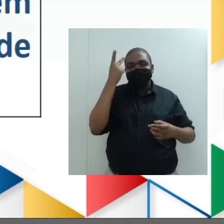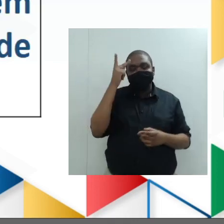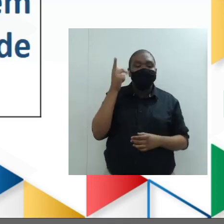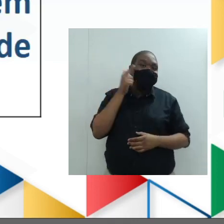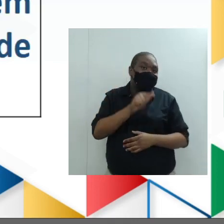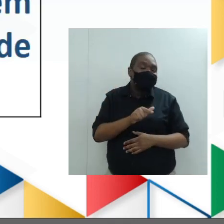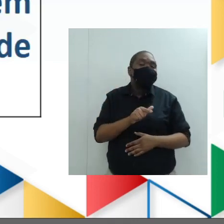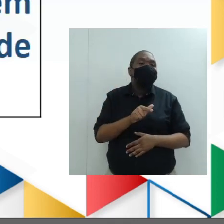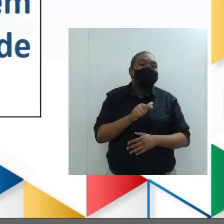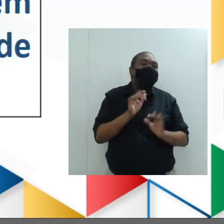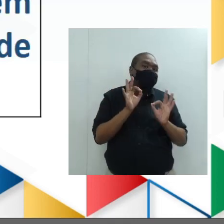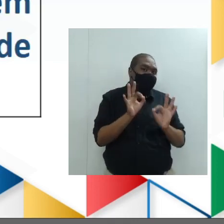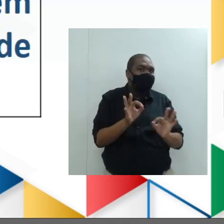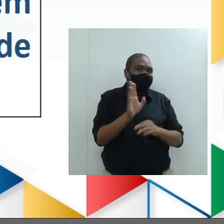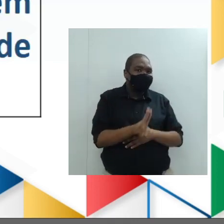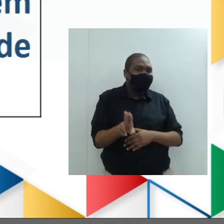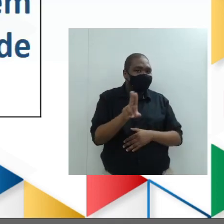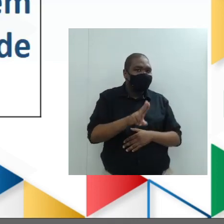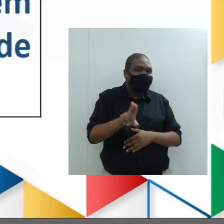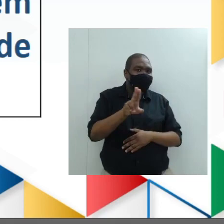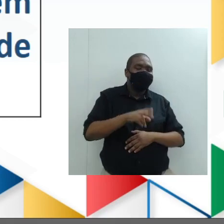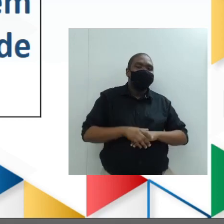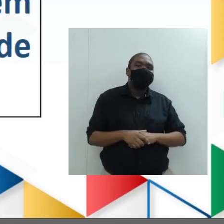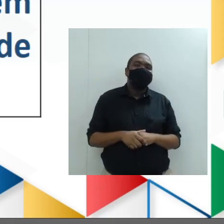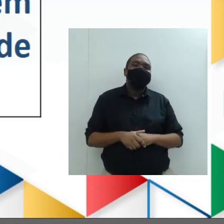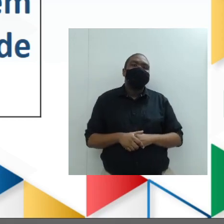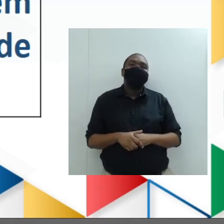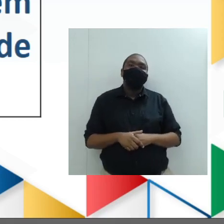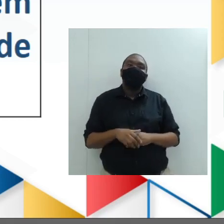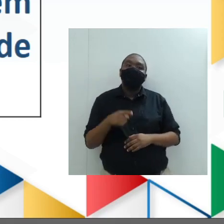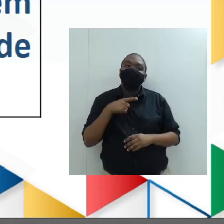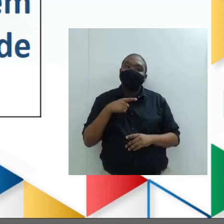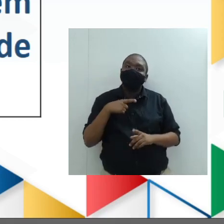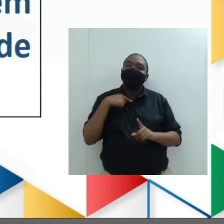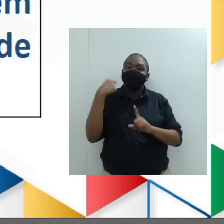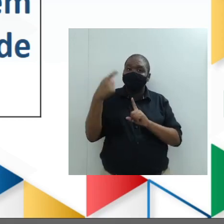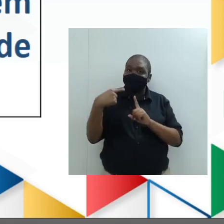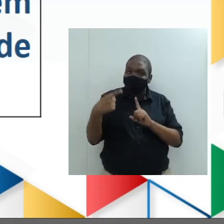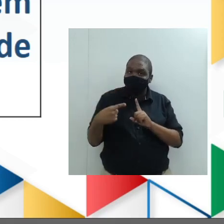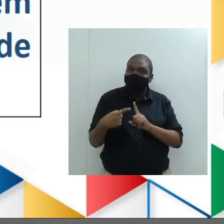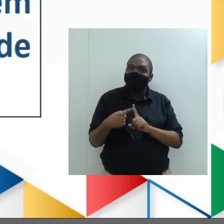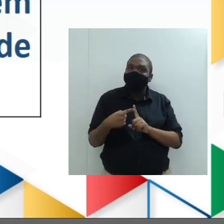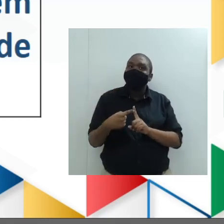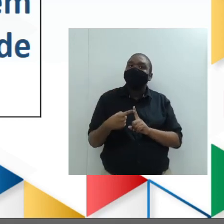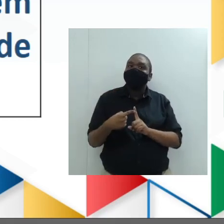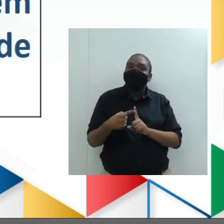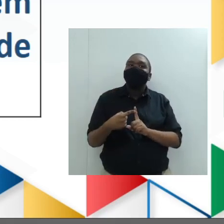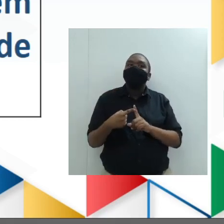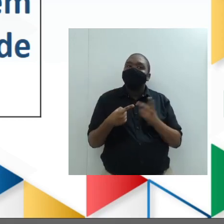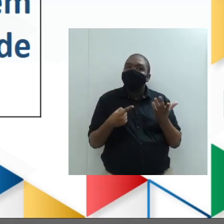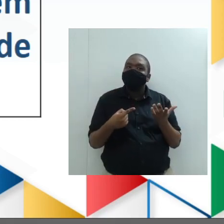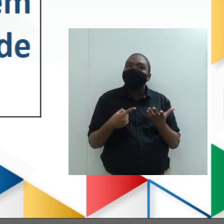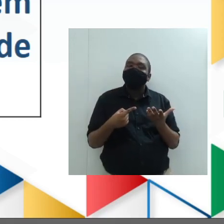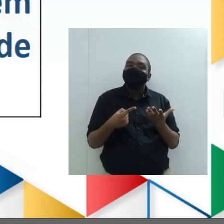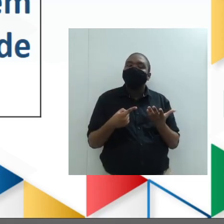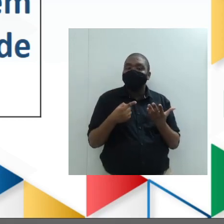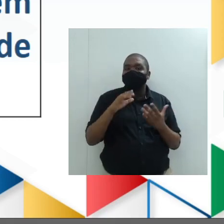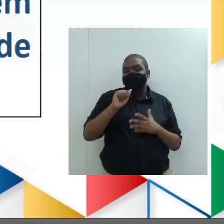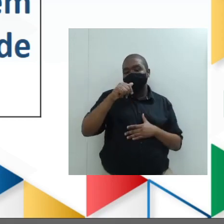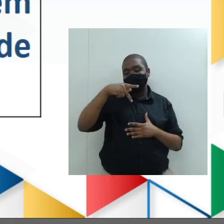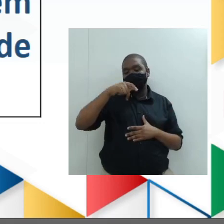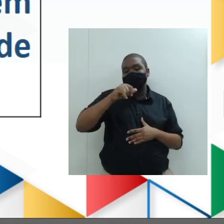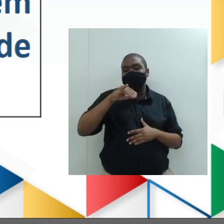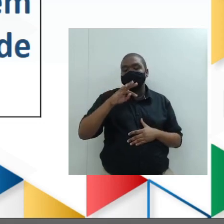operarem ali corretamente. Além da sua finalidade que é primária, os capacitores